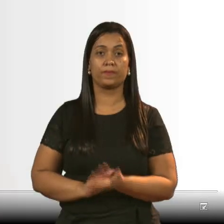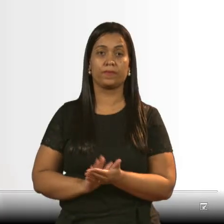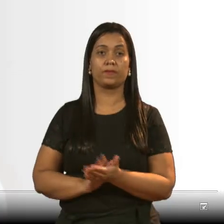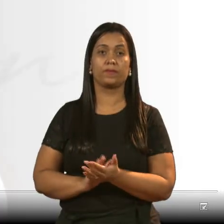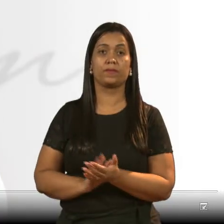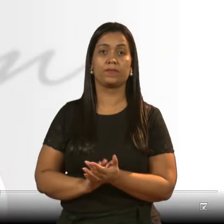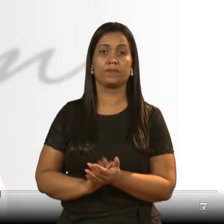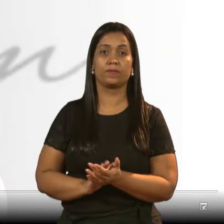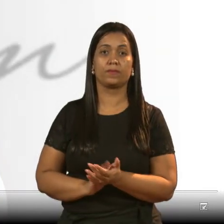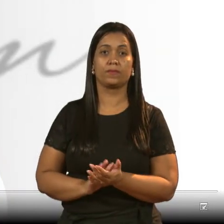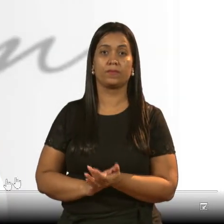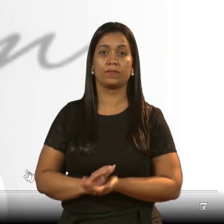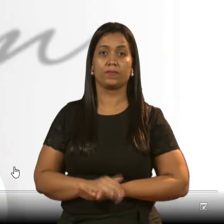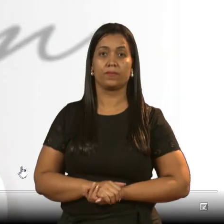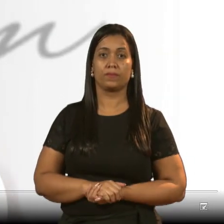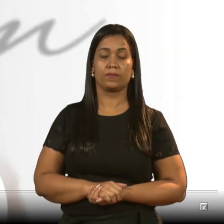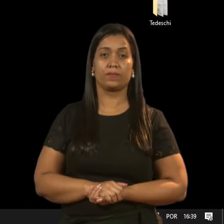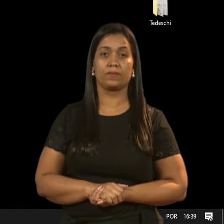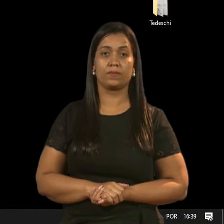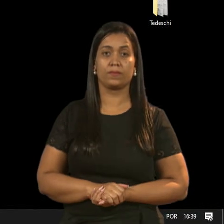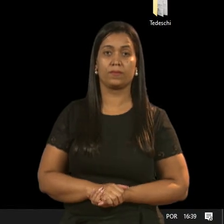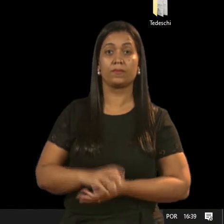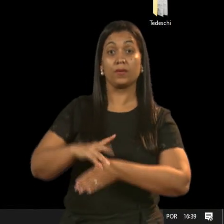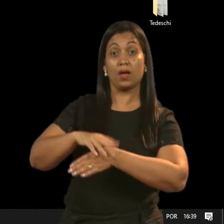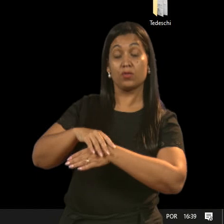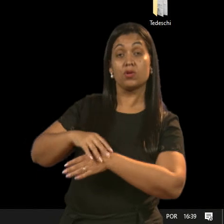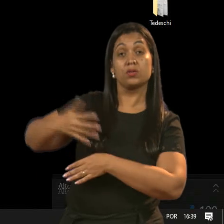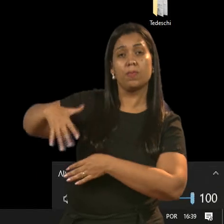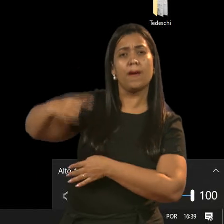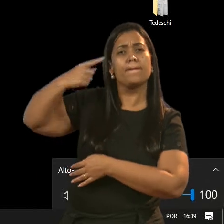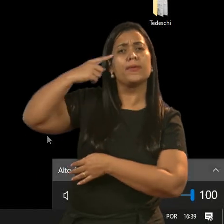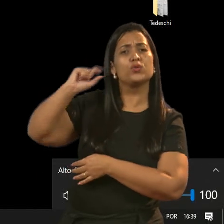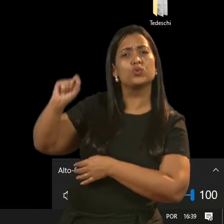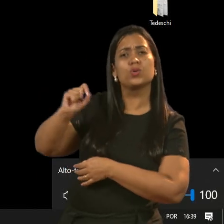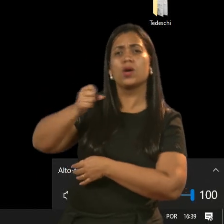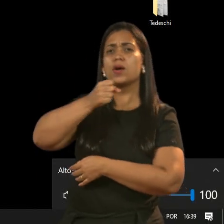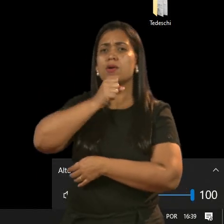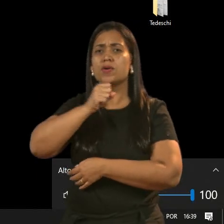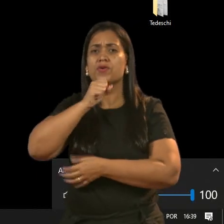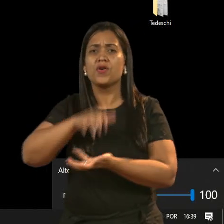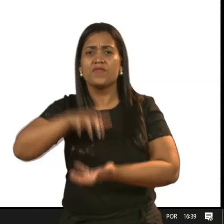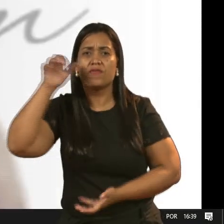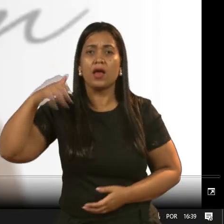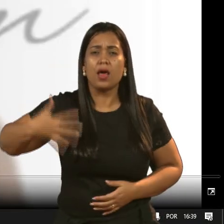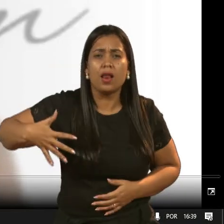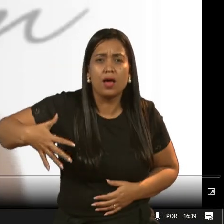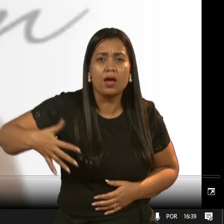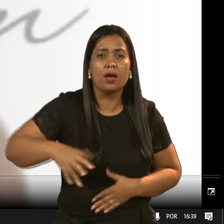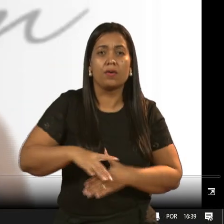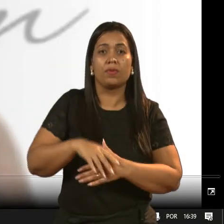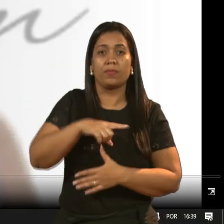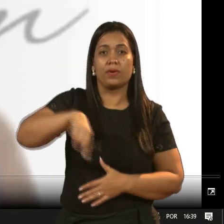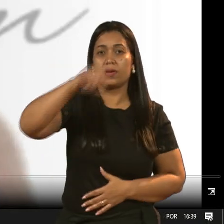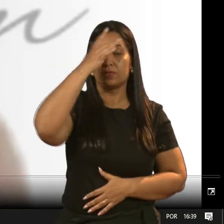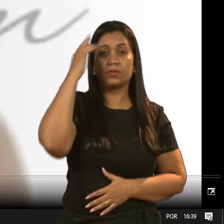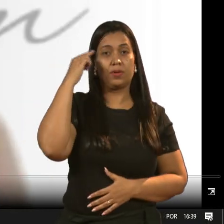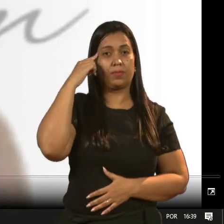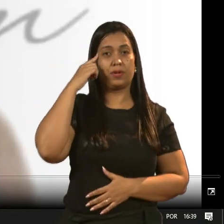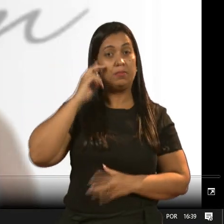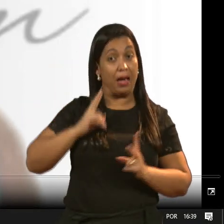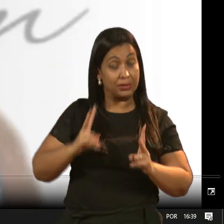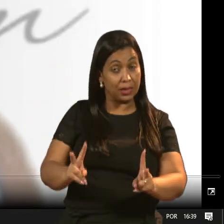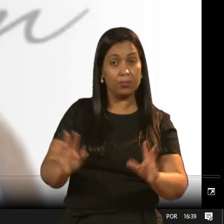Quando assunto a doença de Parkinson, qual a primeira coisa que você pensa? Um idoso com tremores, certo? É o que a maioria imagina, mas não é sempre